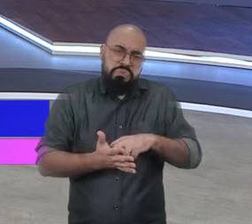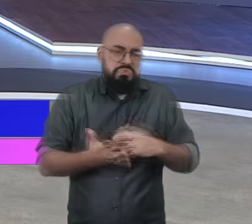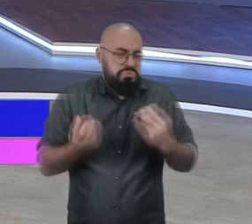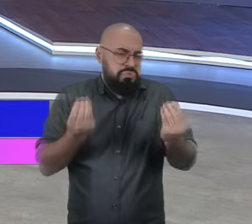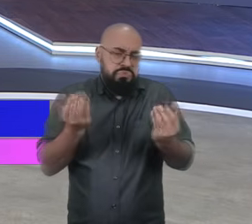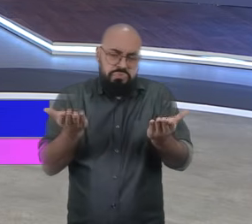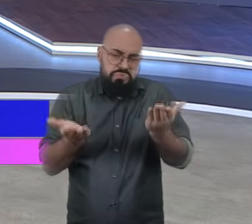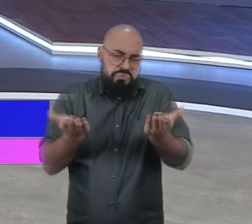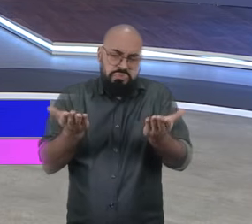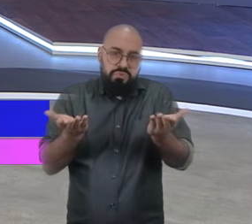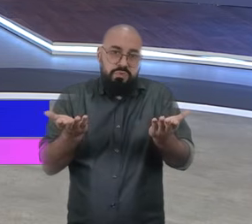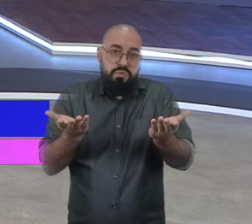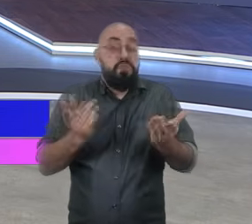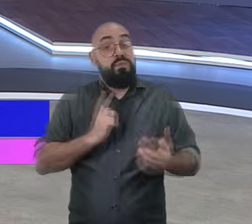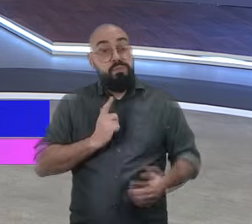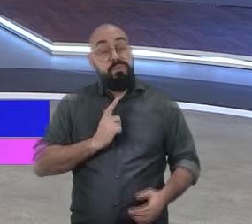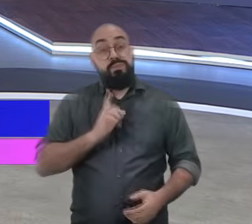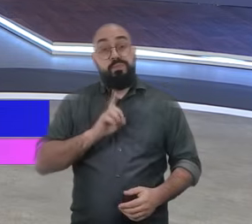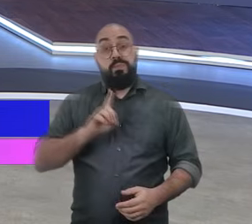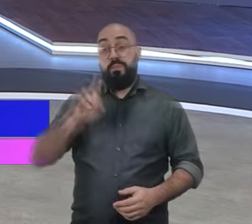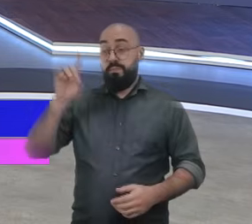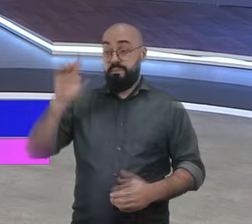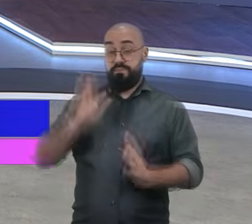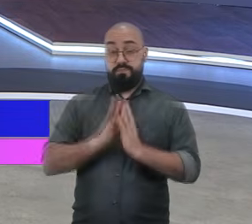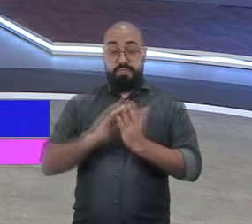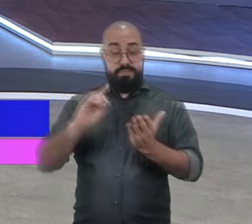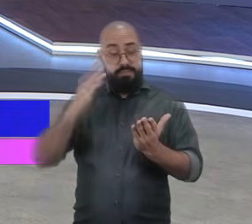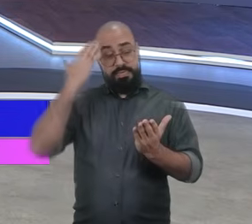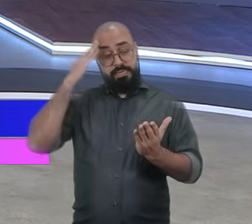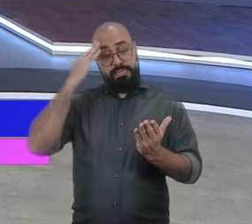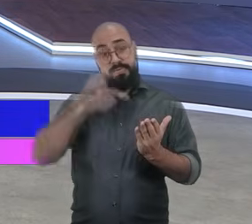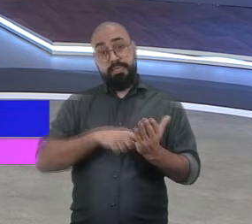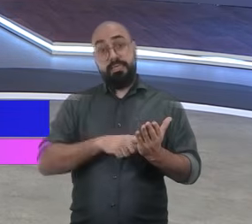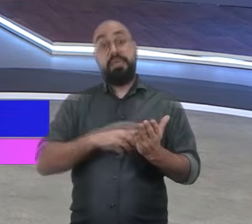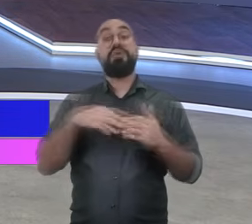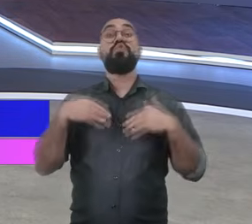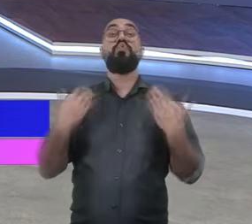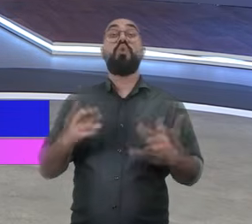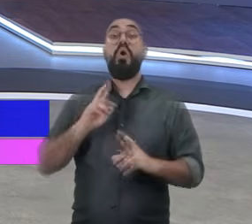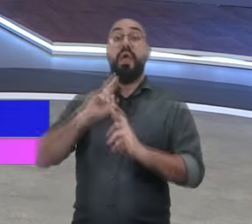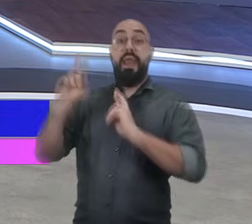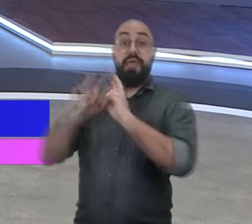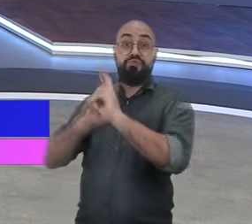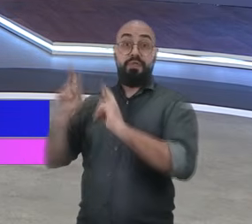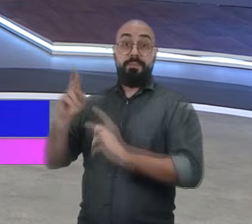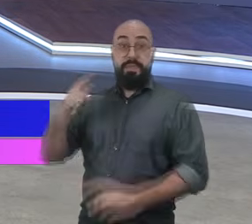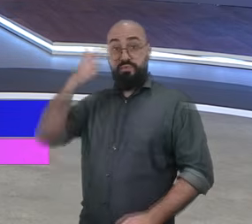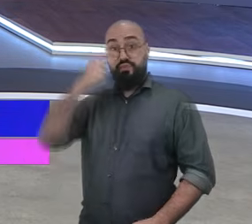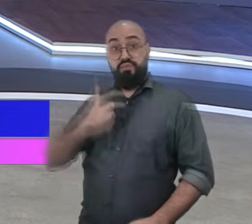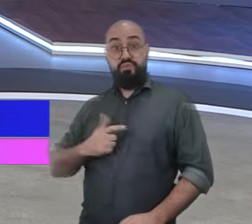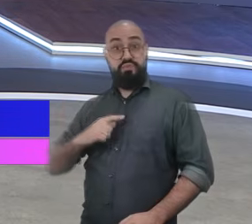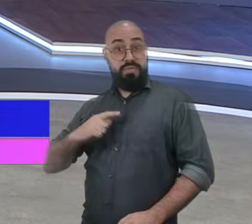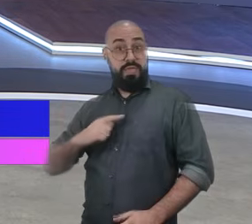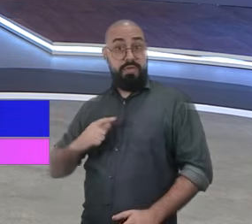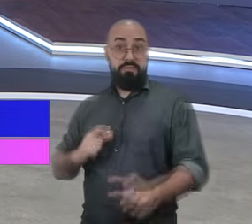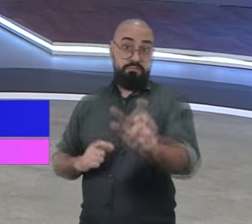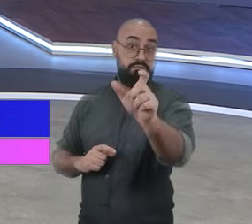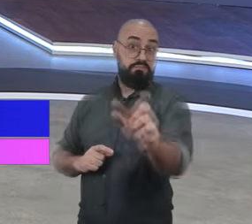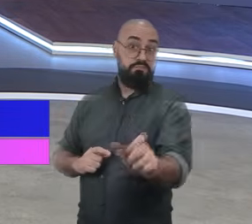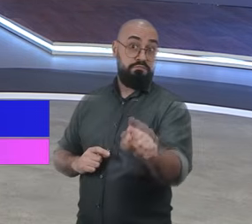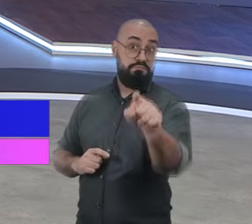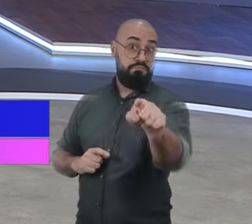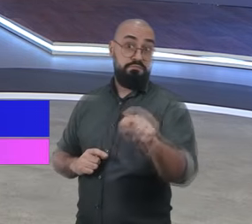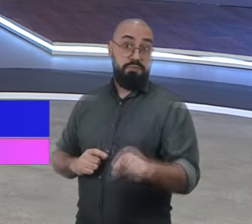compreensão da palavra de Deus e envolve também o relacionamento que você terá com esse Deus. Porque tem a ver com as escolhas que você